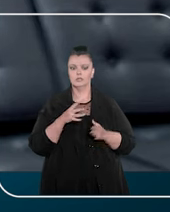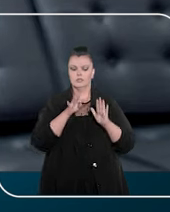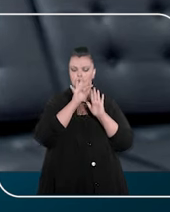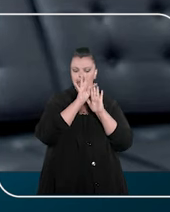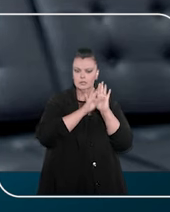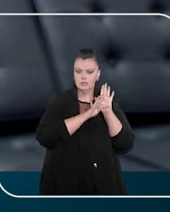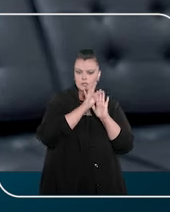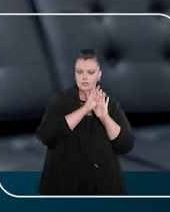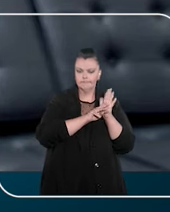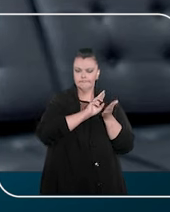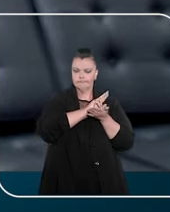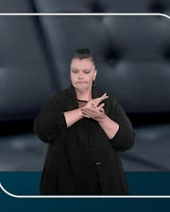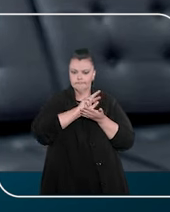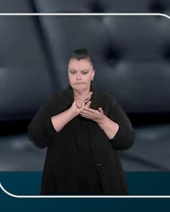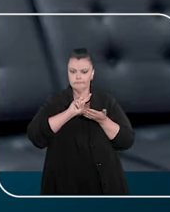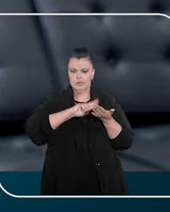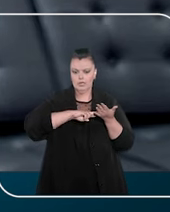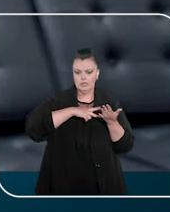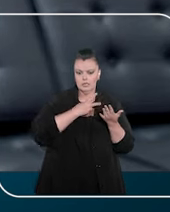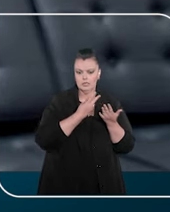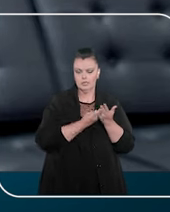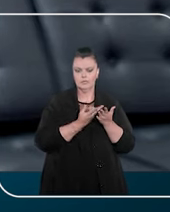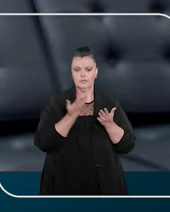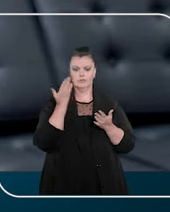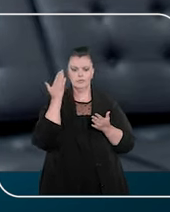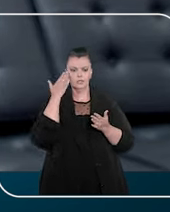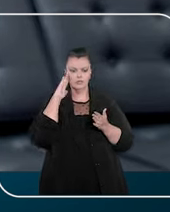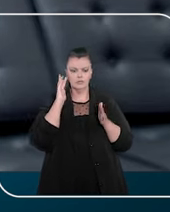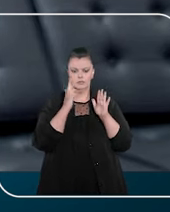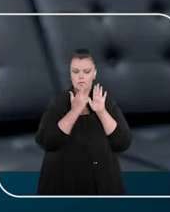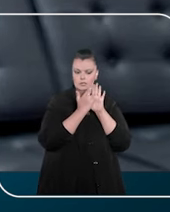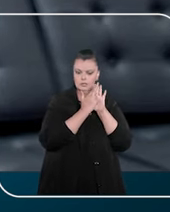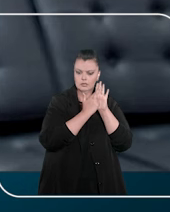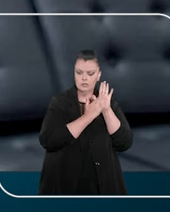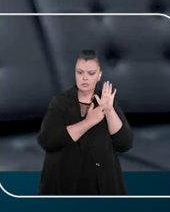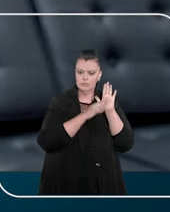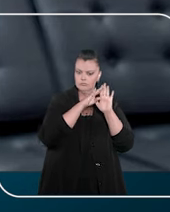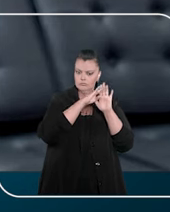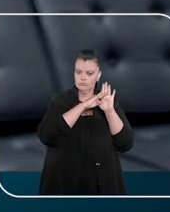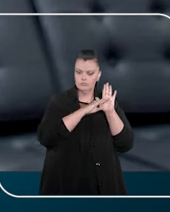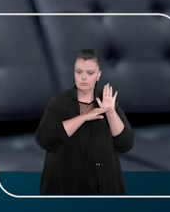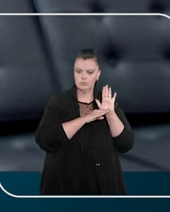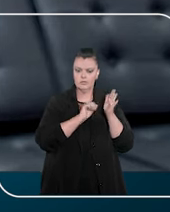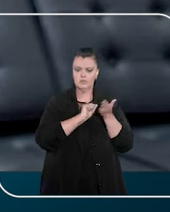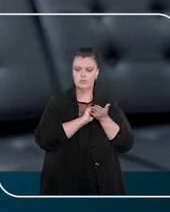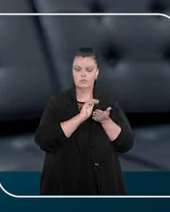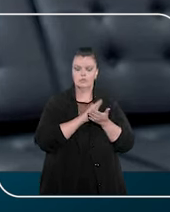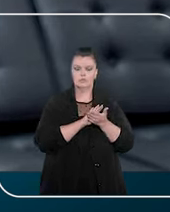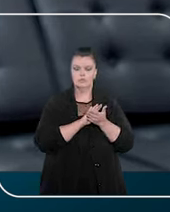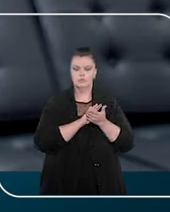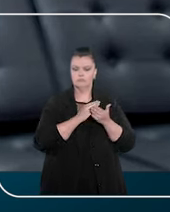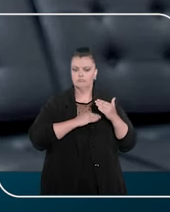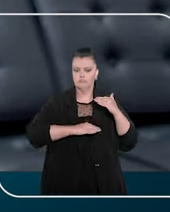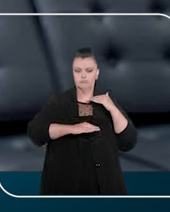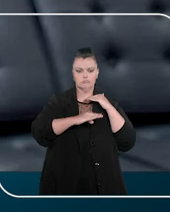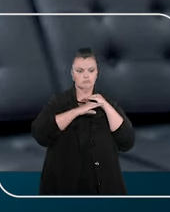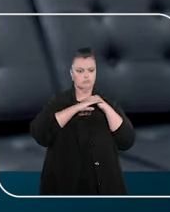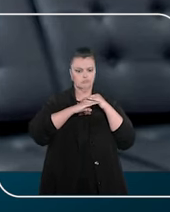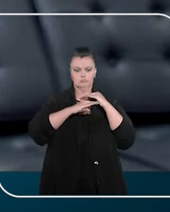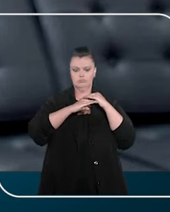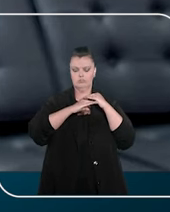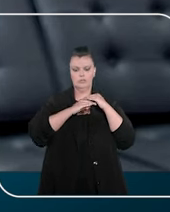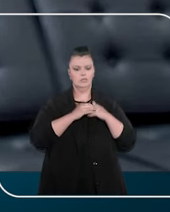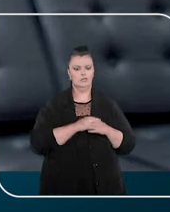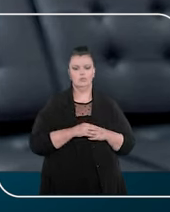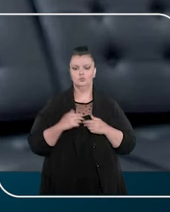vez interpretados e criando, portanto, as normas jurídicas, devem ter uma aplicação uniforme por todos os